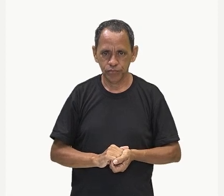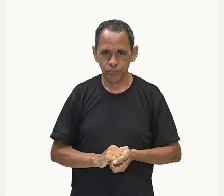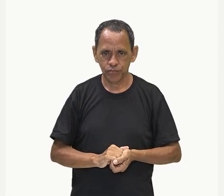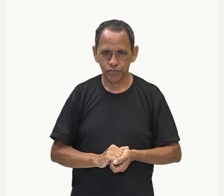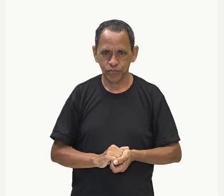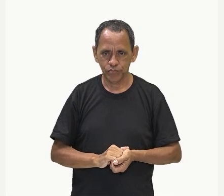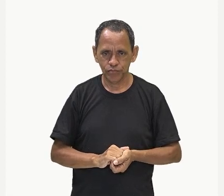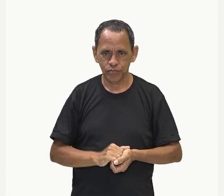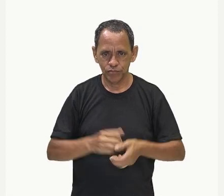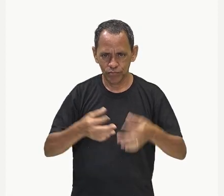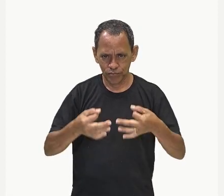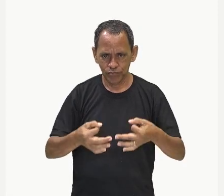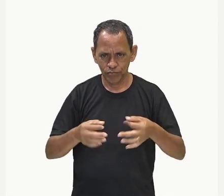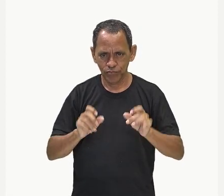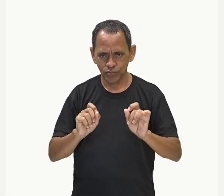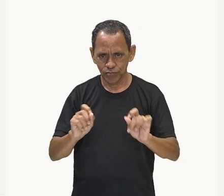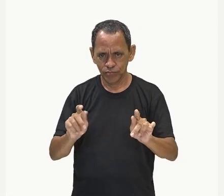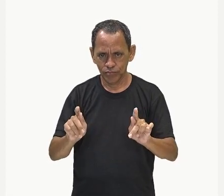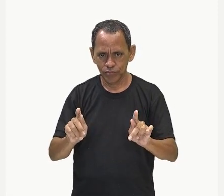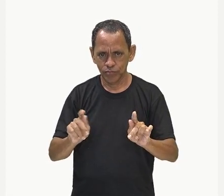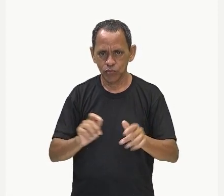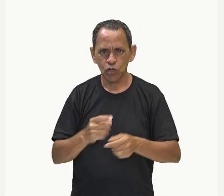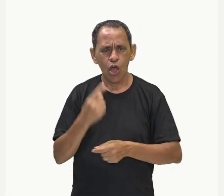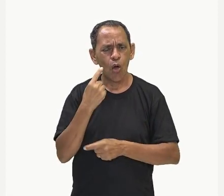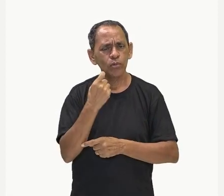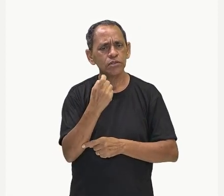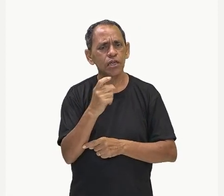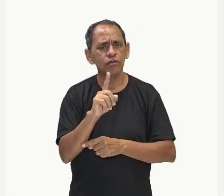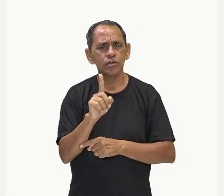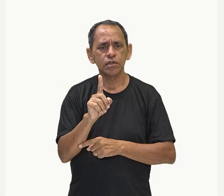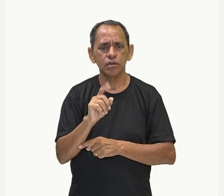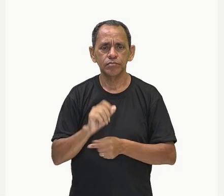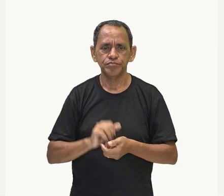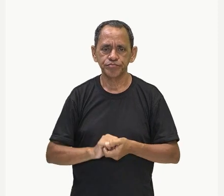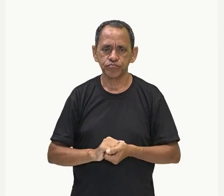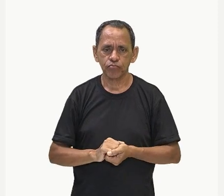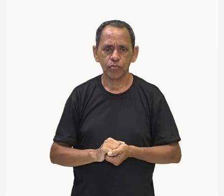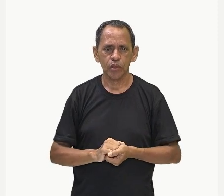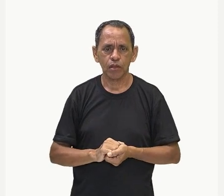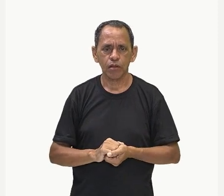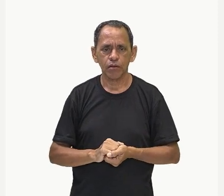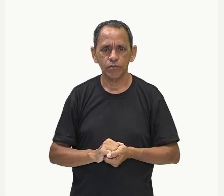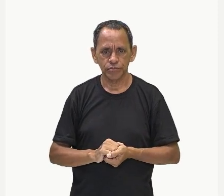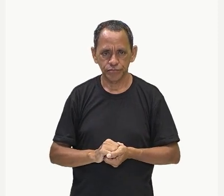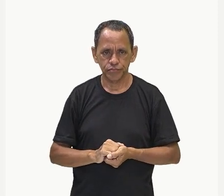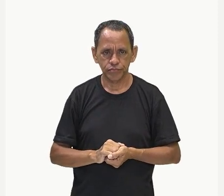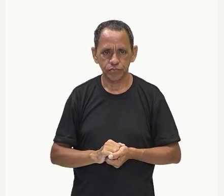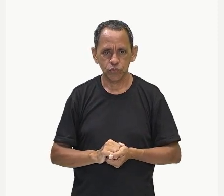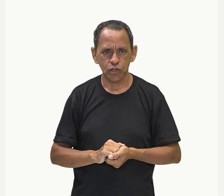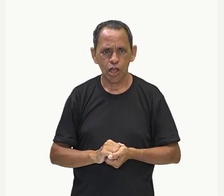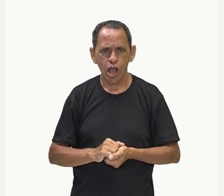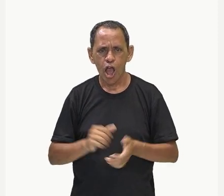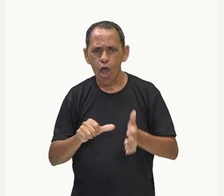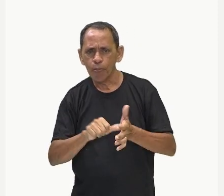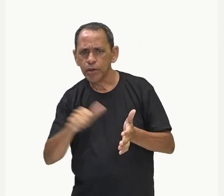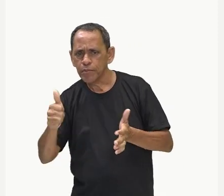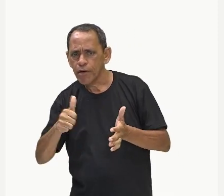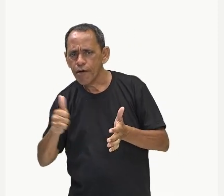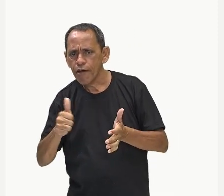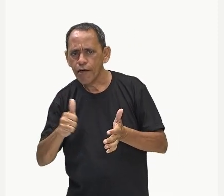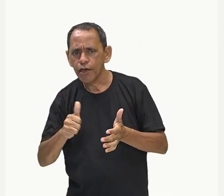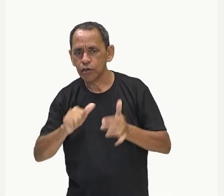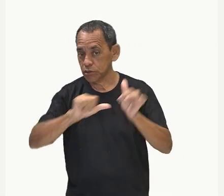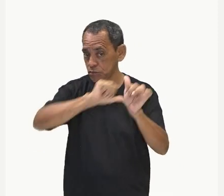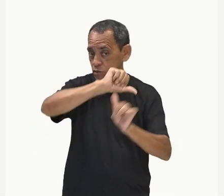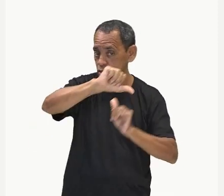9.8765, ok? Observe aqui que essa primeira nós passamos de frações decimais